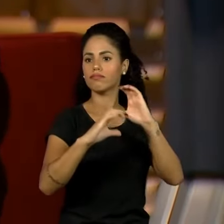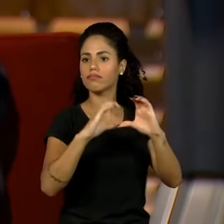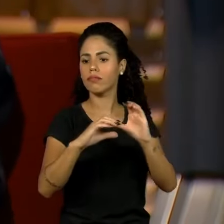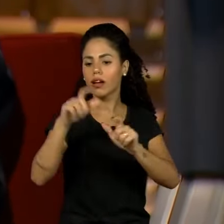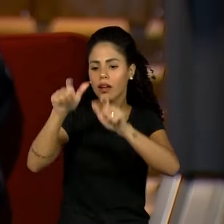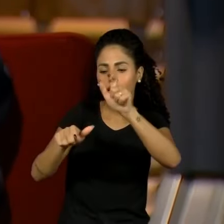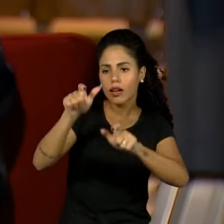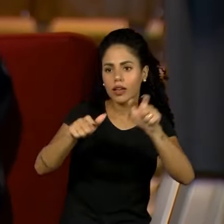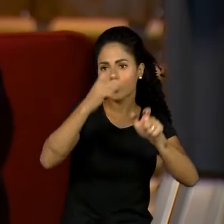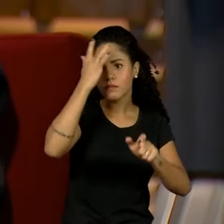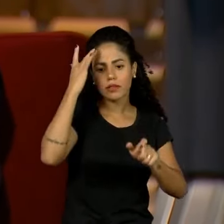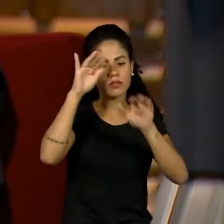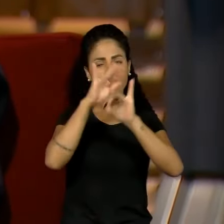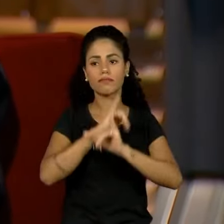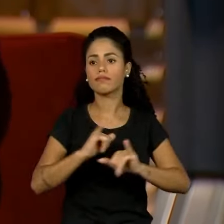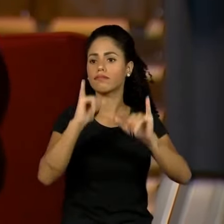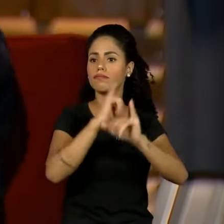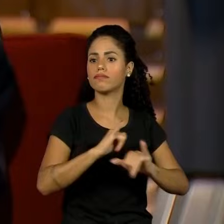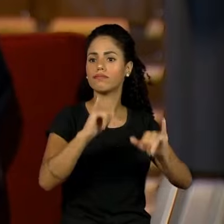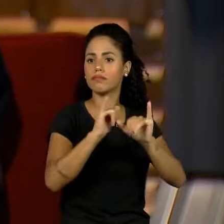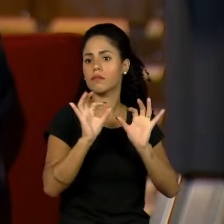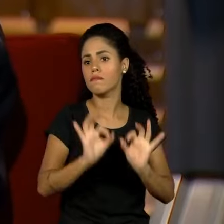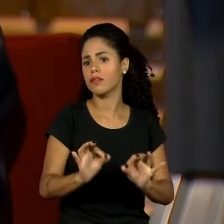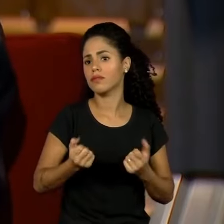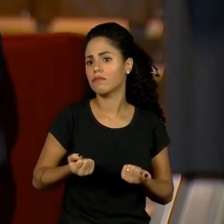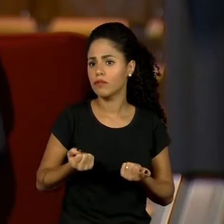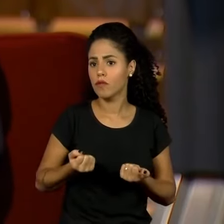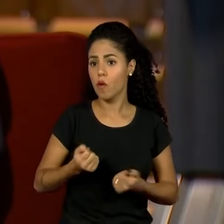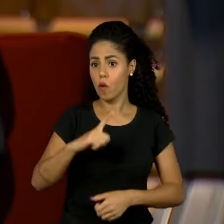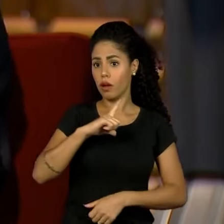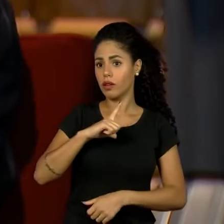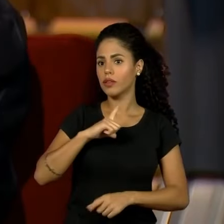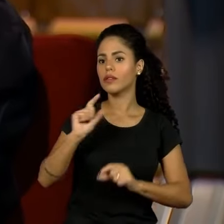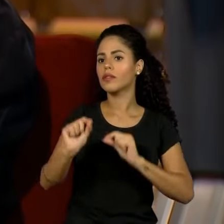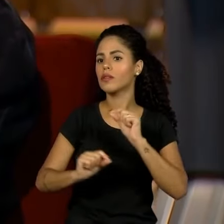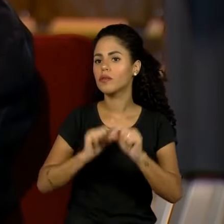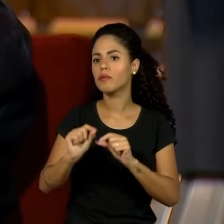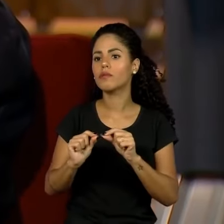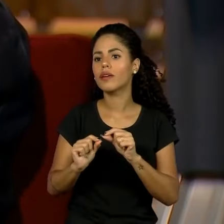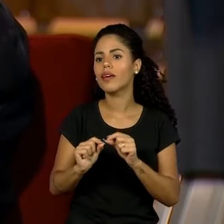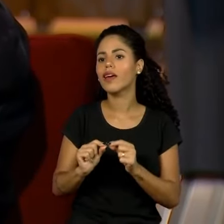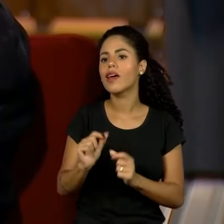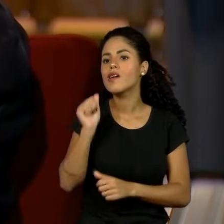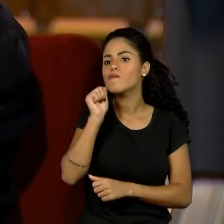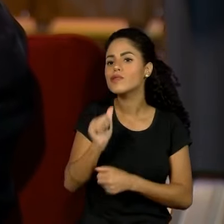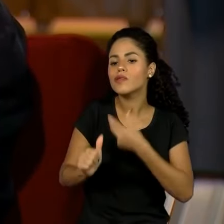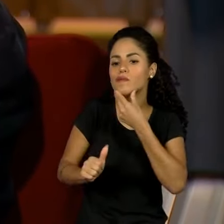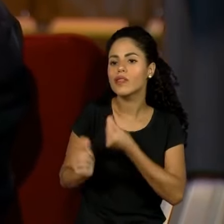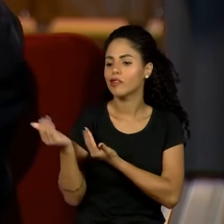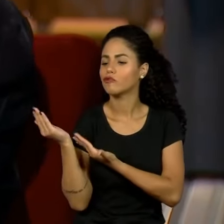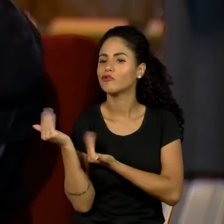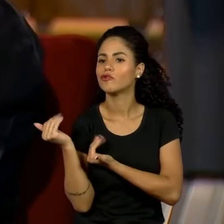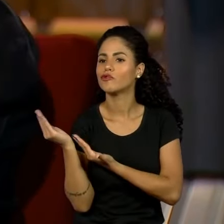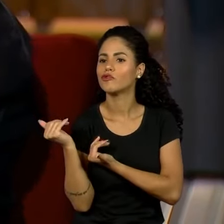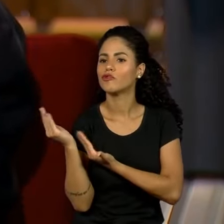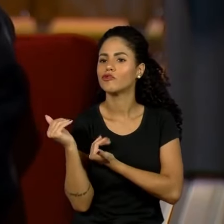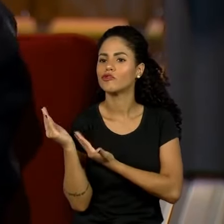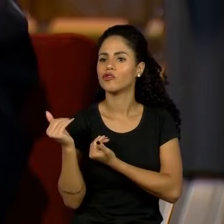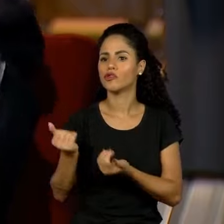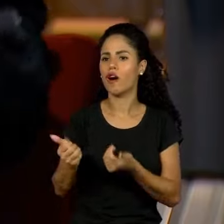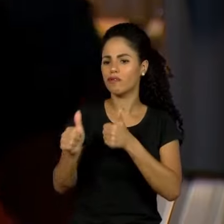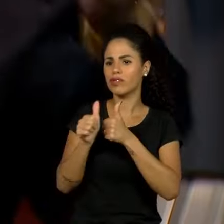veículo de comunicação que veículos de comunicação você tem aí meninos aí com mais mais seguidor